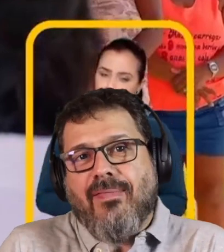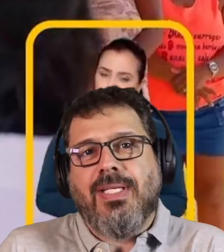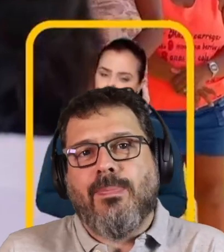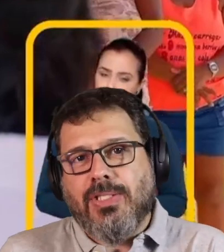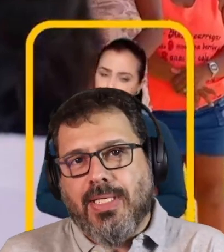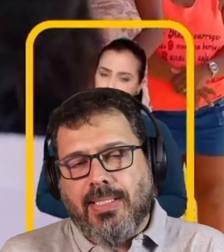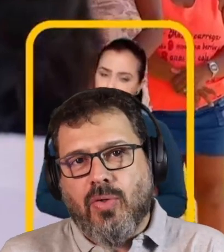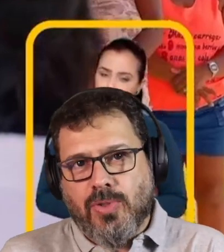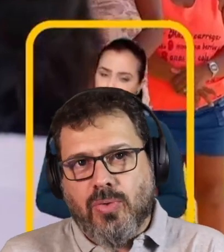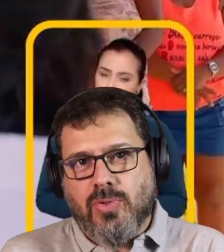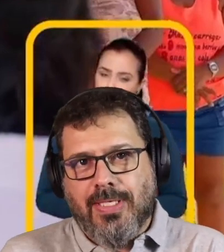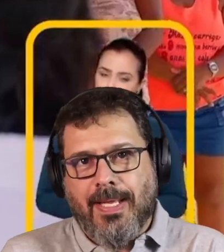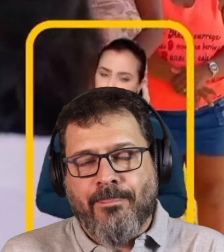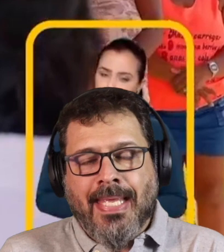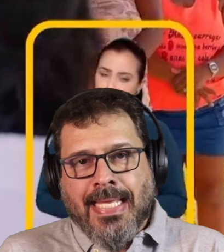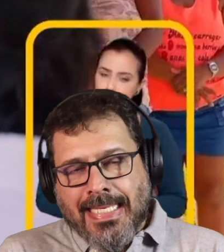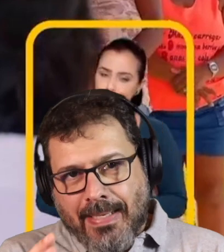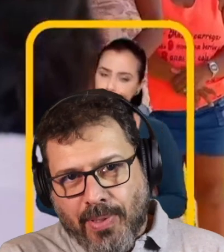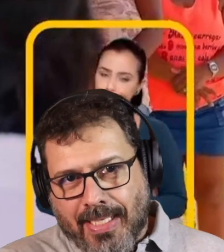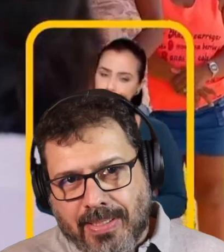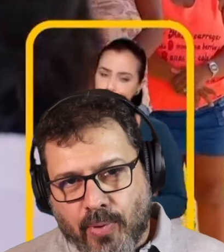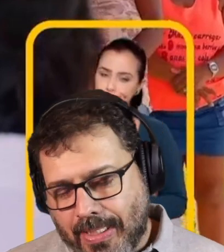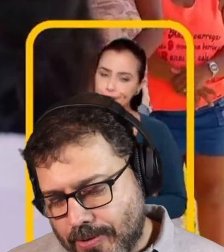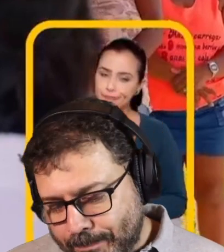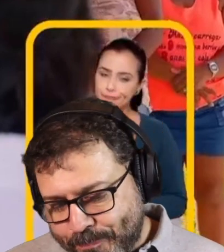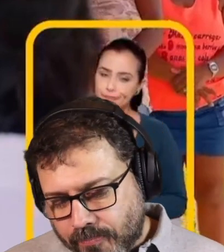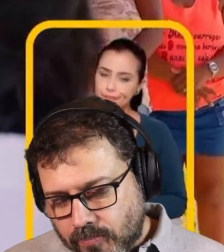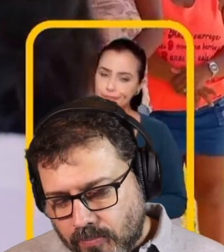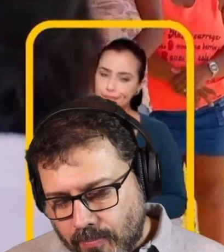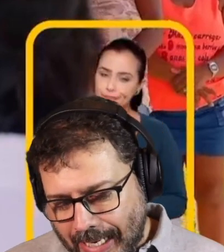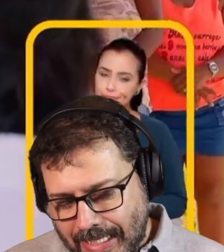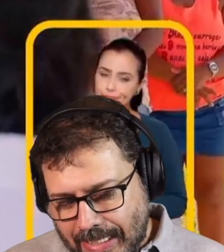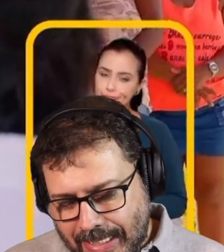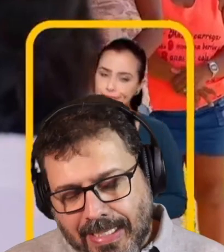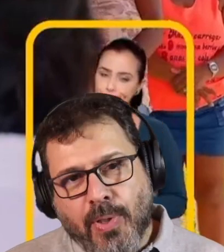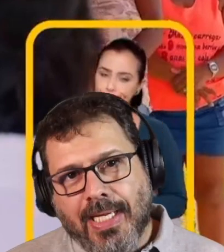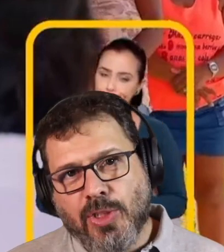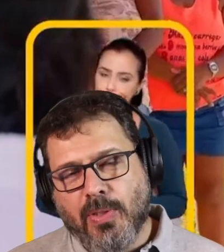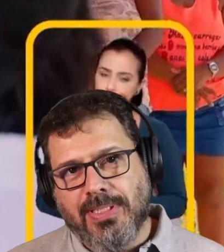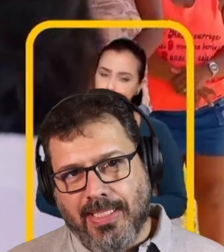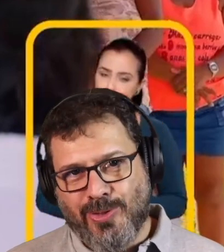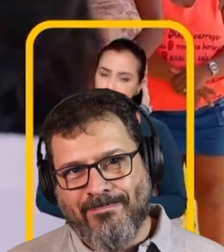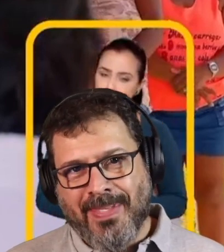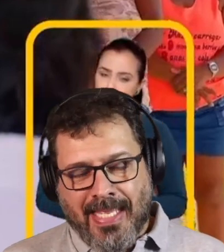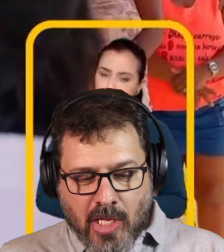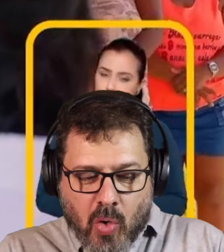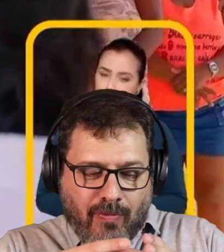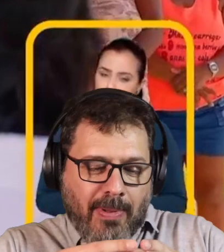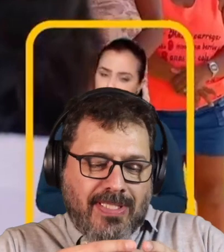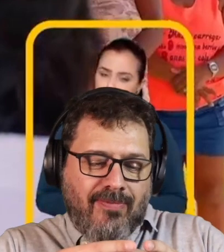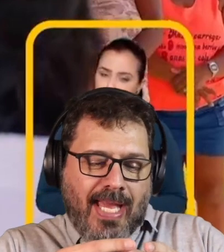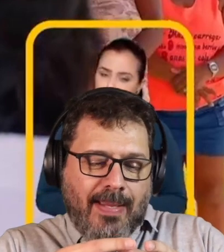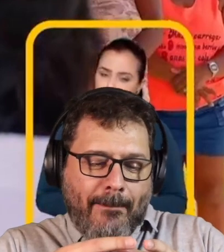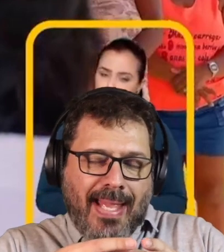está vindo para a direita como discurso também. Sabe por que isso é importante? Isso é importante pelo seguinte.